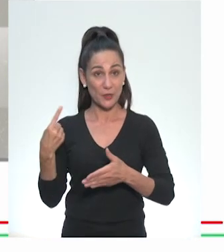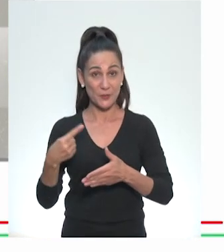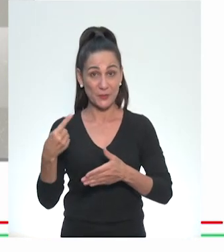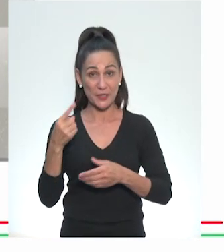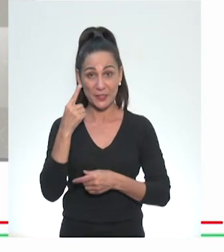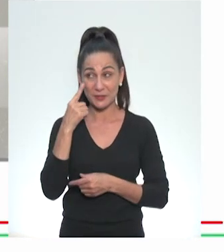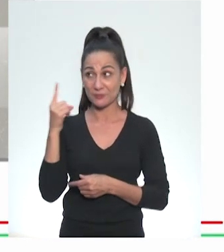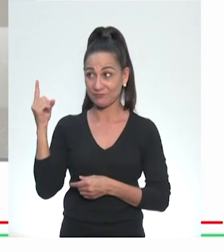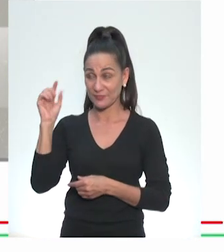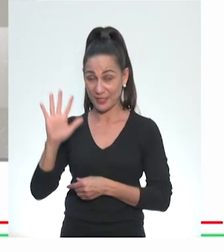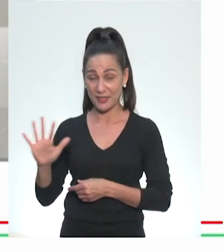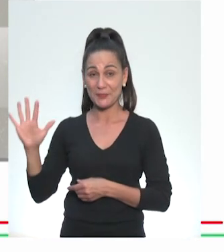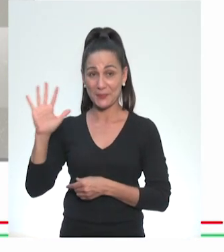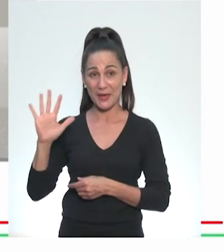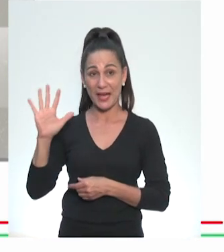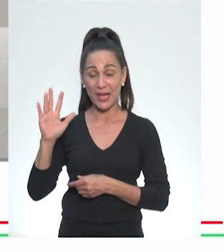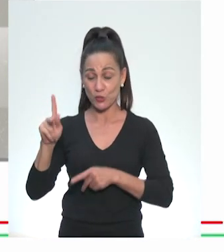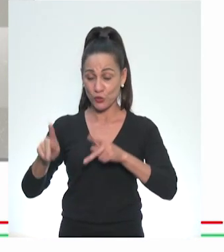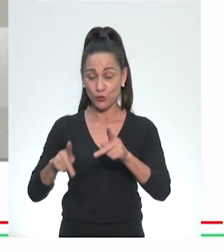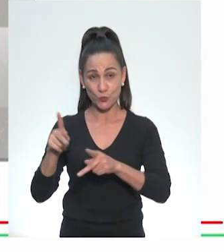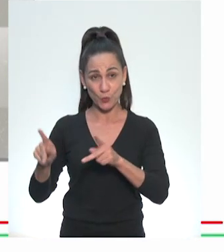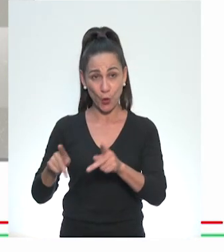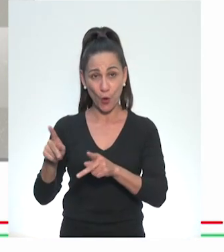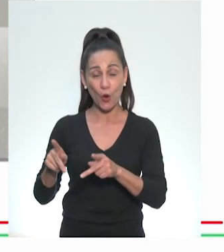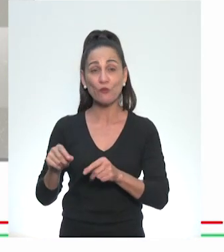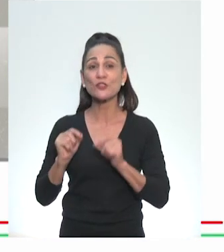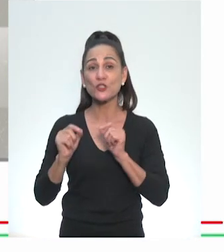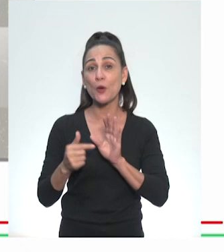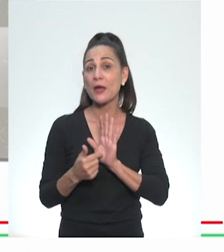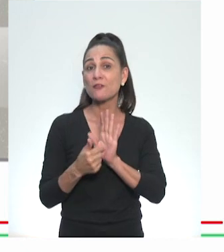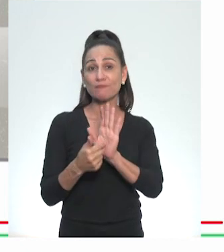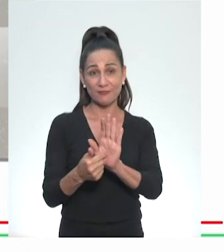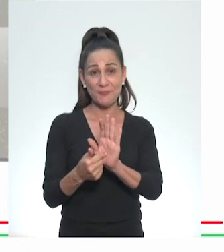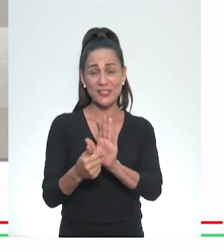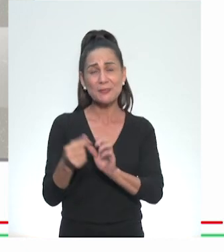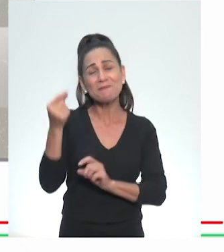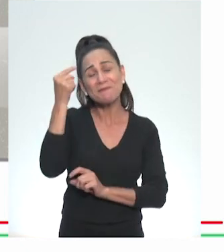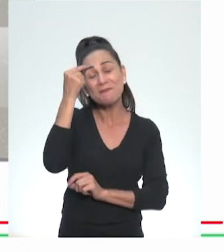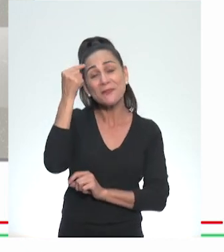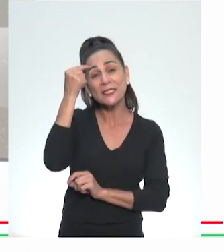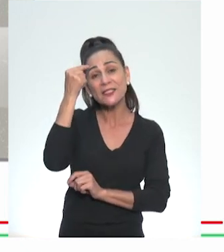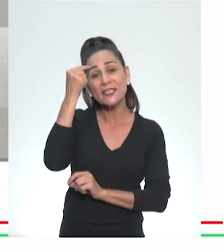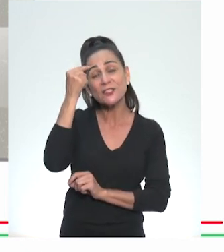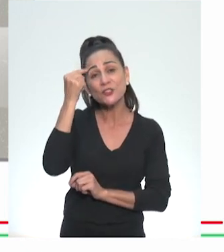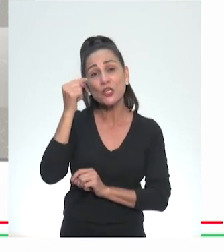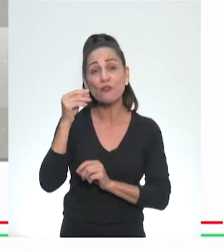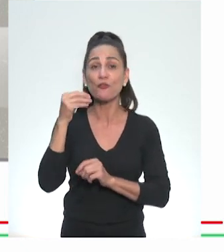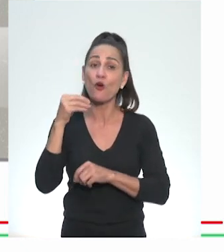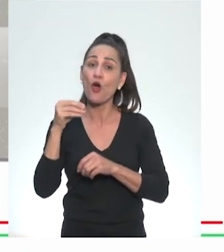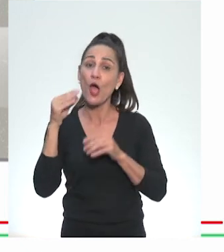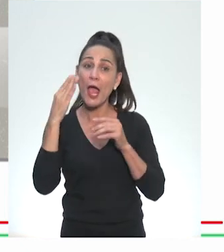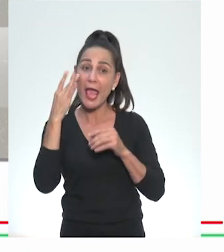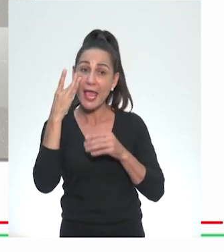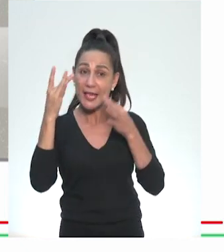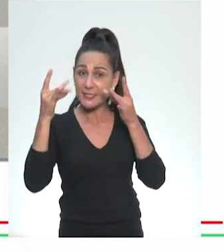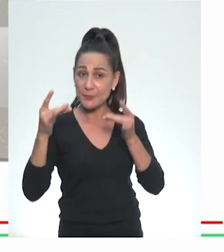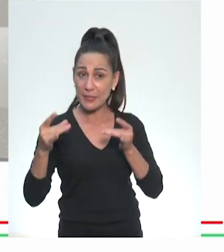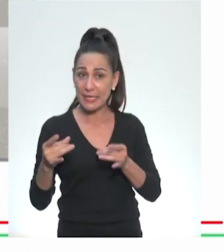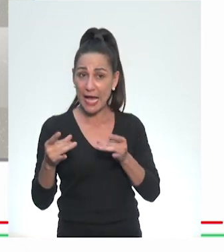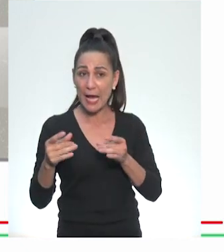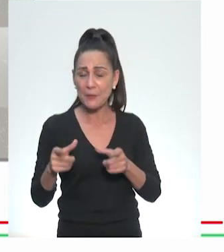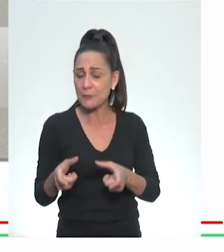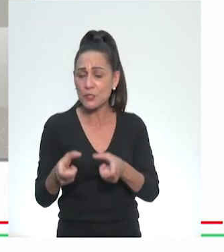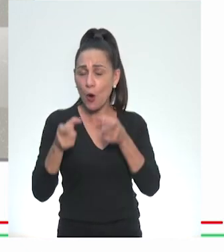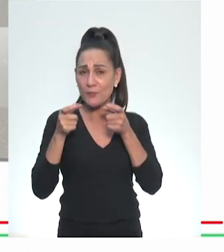uma olhadinha nas civilizações, né? É só para vocês terem em mente do que eu vou falar agora, mas não precisa se